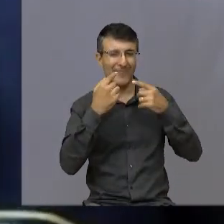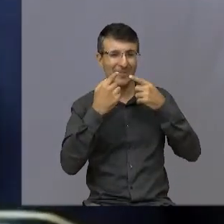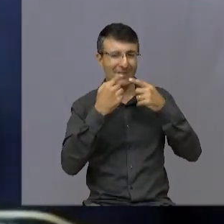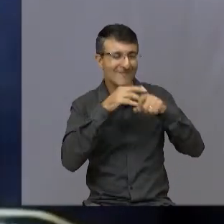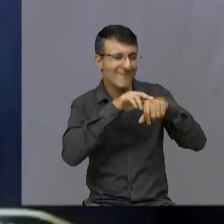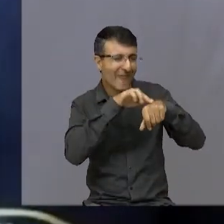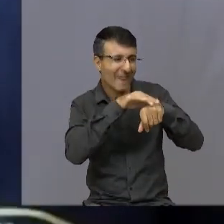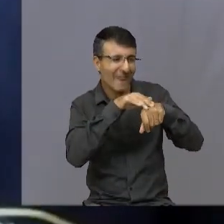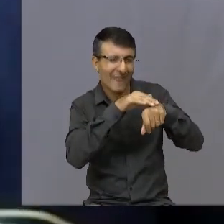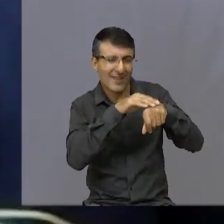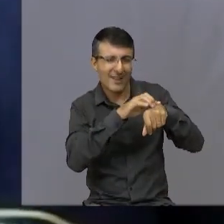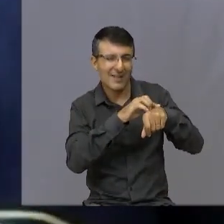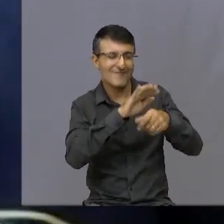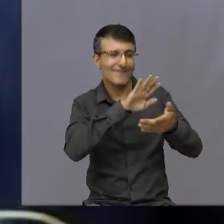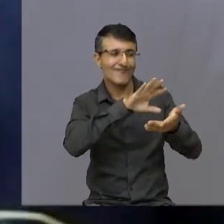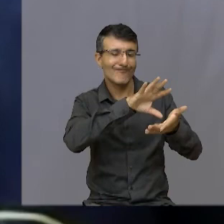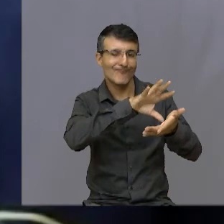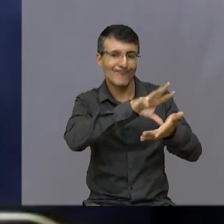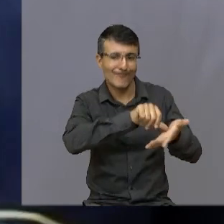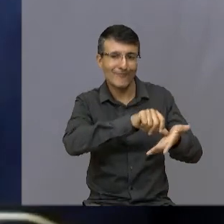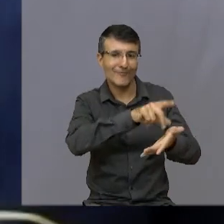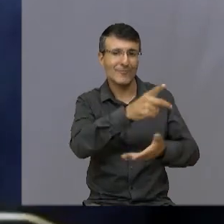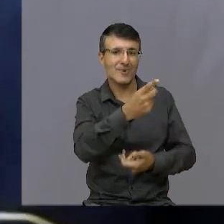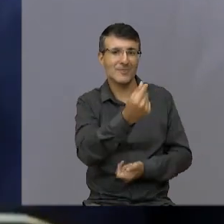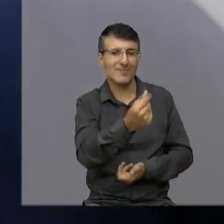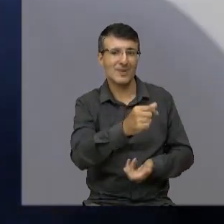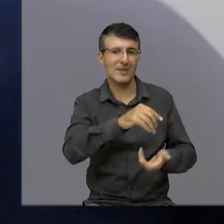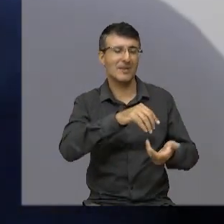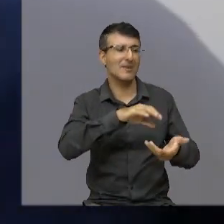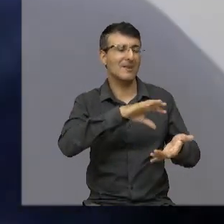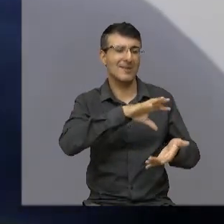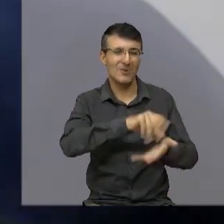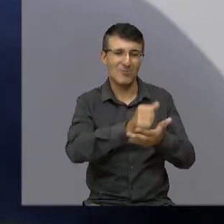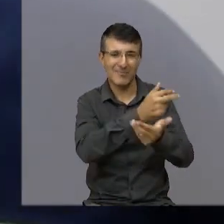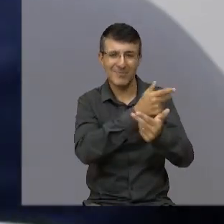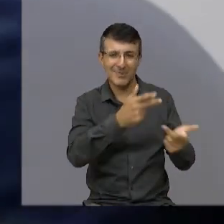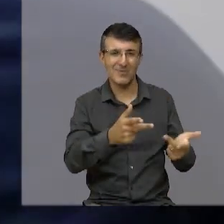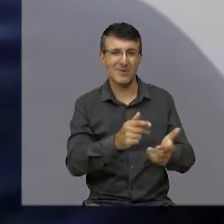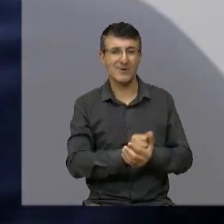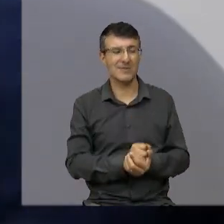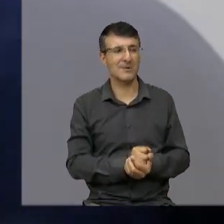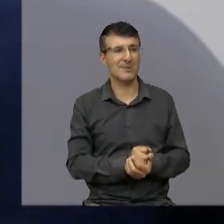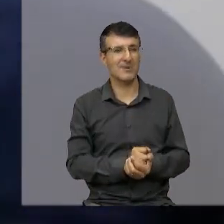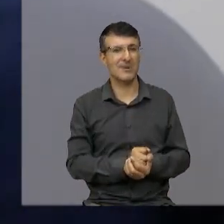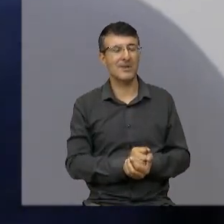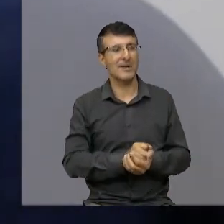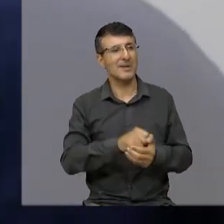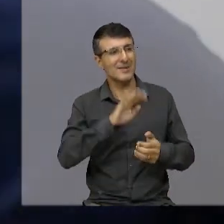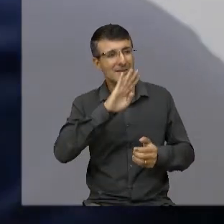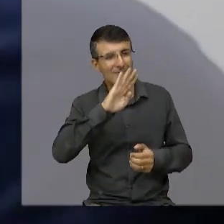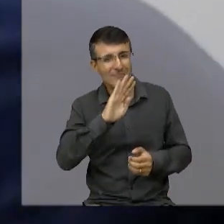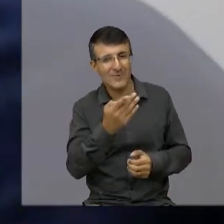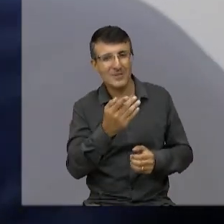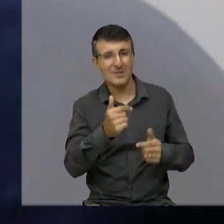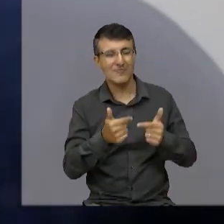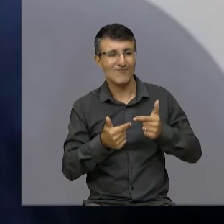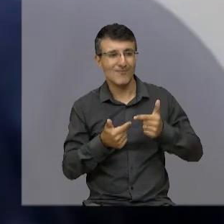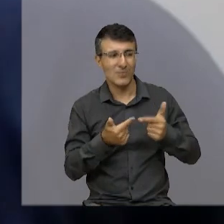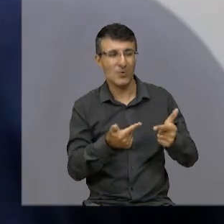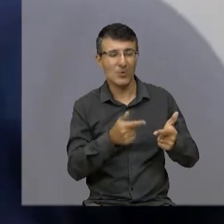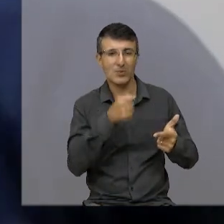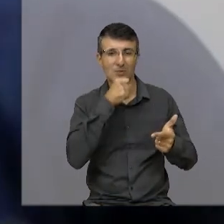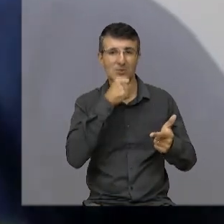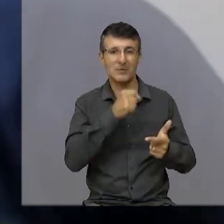as mulheres que são mais idosas, né? Então, eu acredito que a gente também tem que ter um olhar não só para a violência doméstica, mas também para a violência